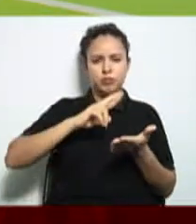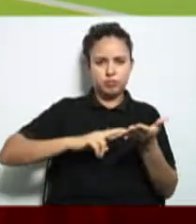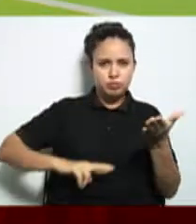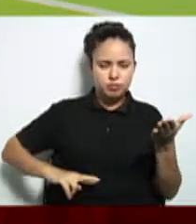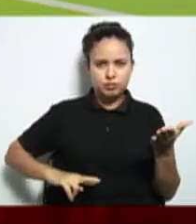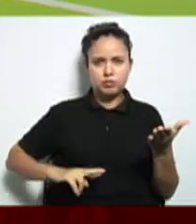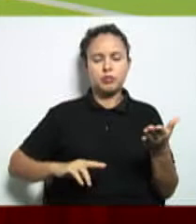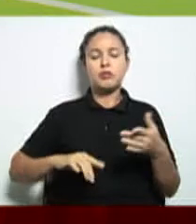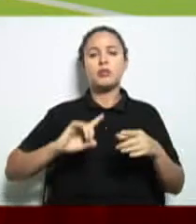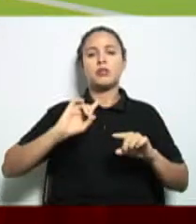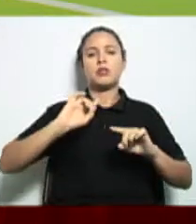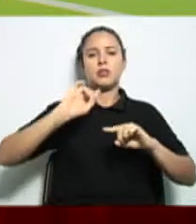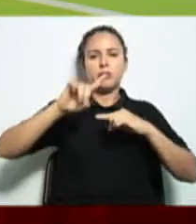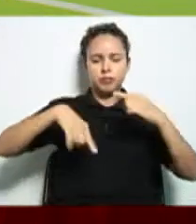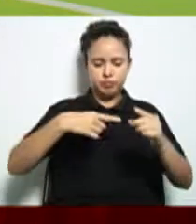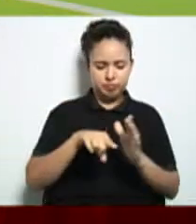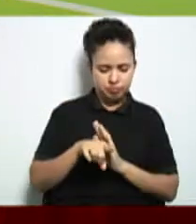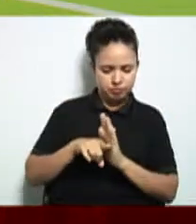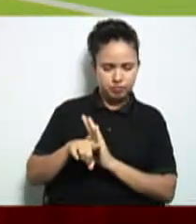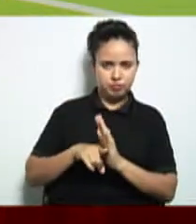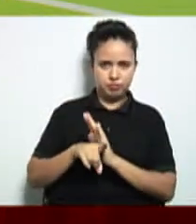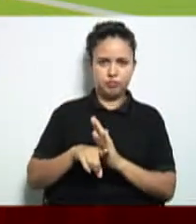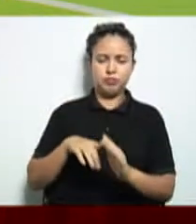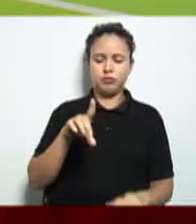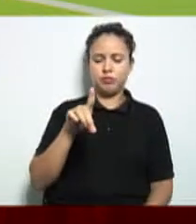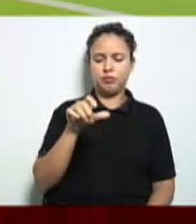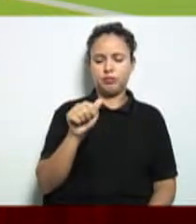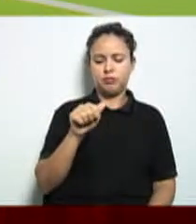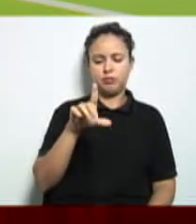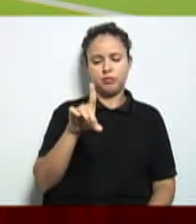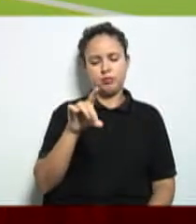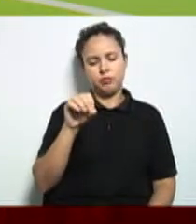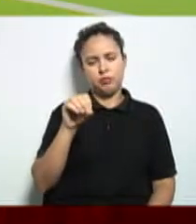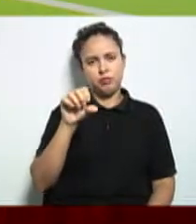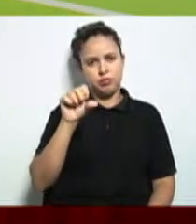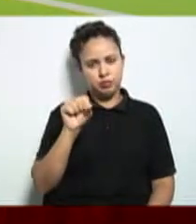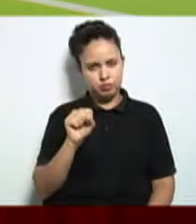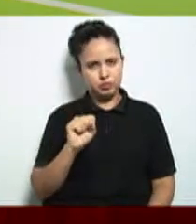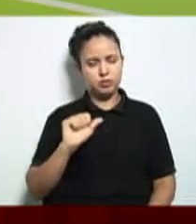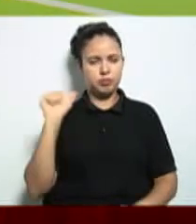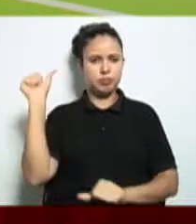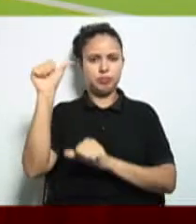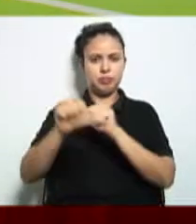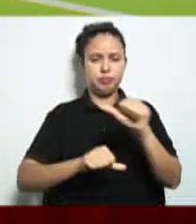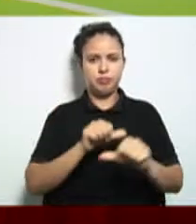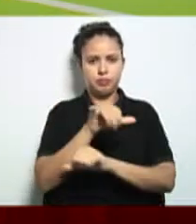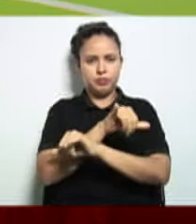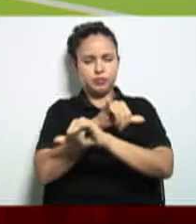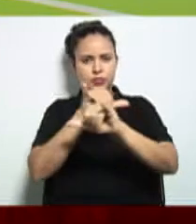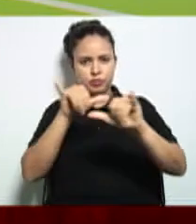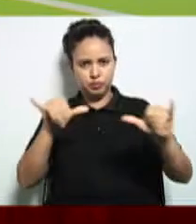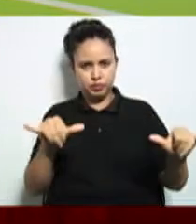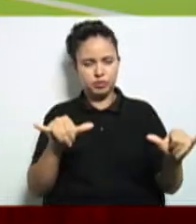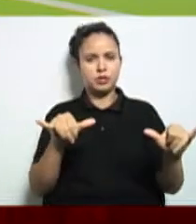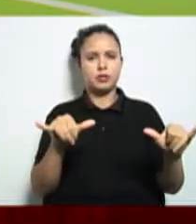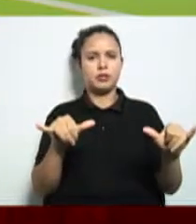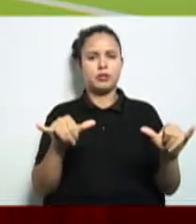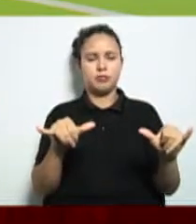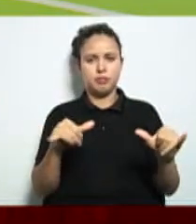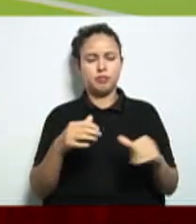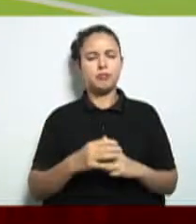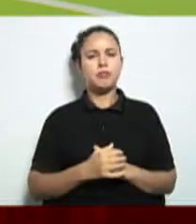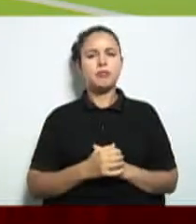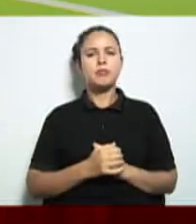e só depois que eu analisar esses dados, eles vão se transformar em informação, porque eu vou passar por esses